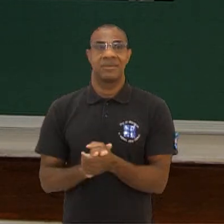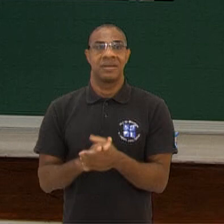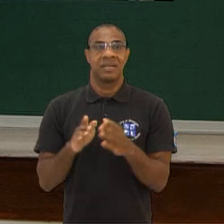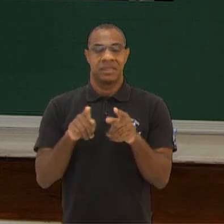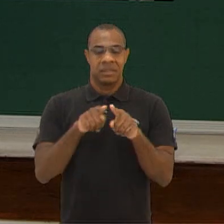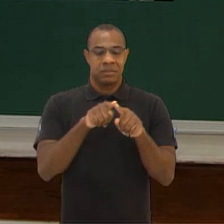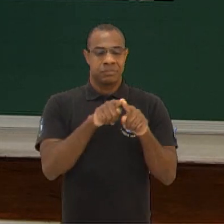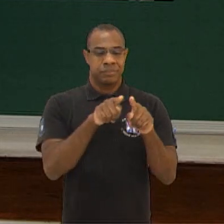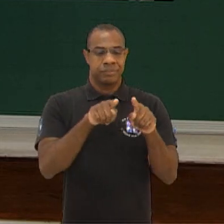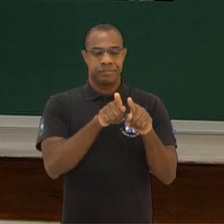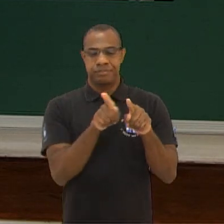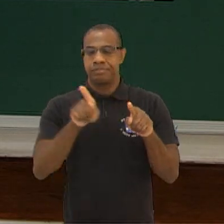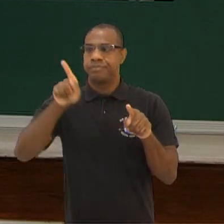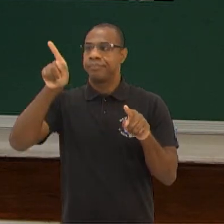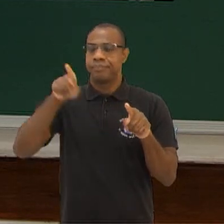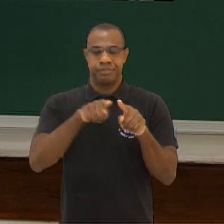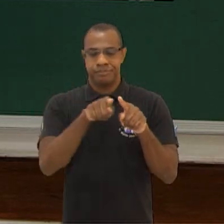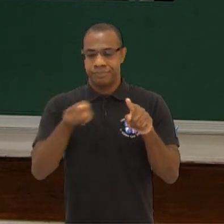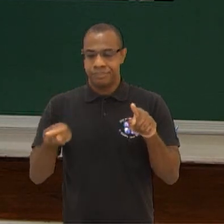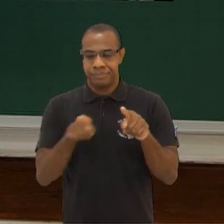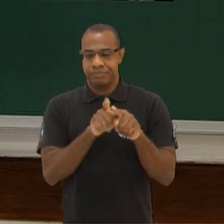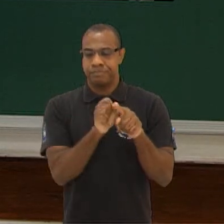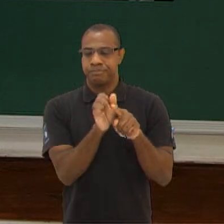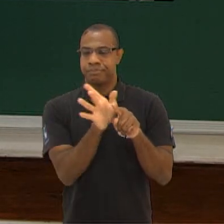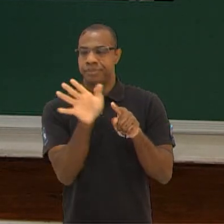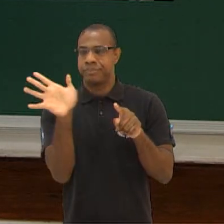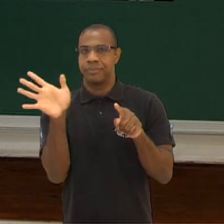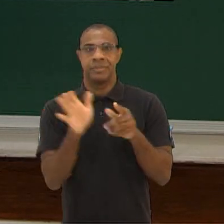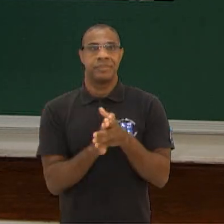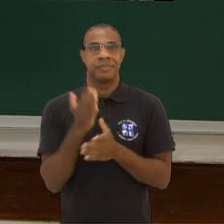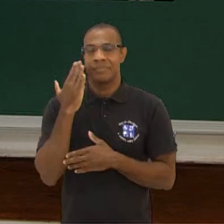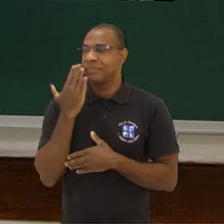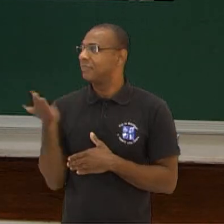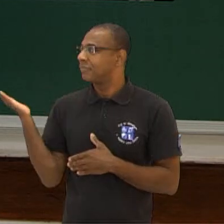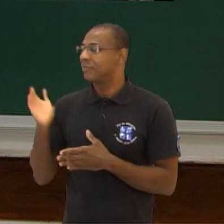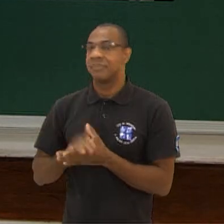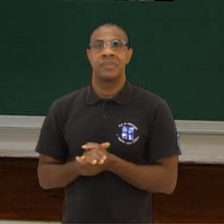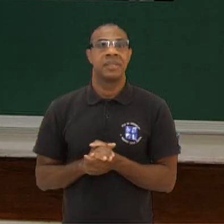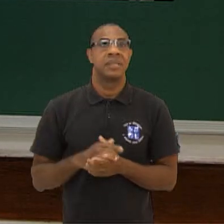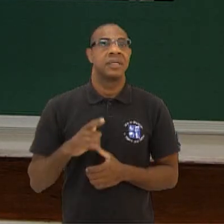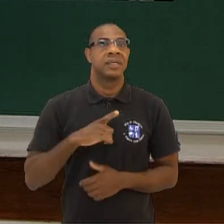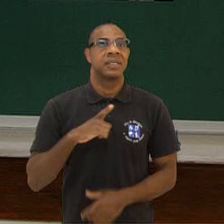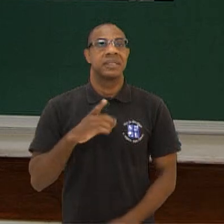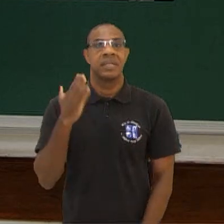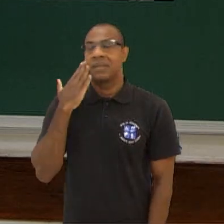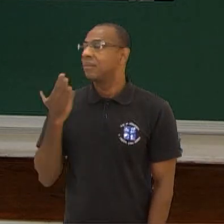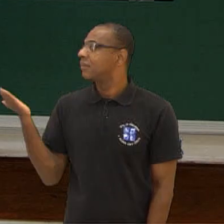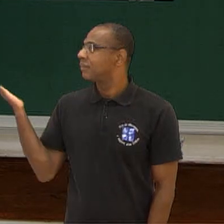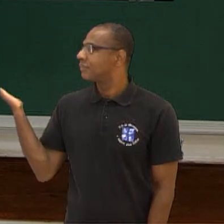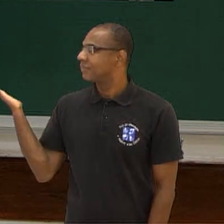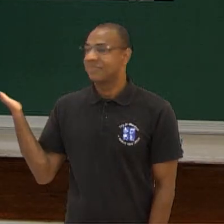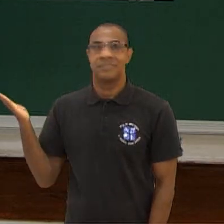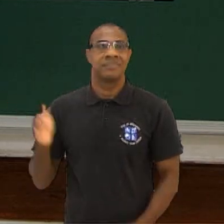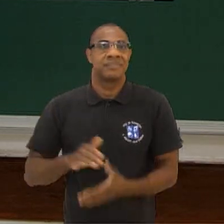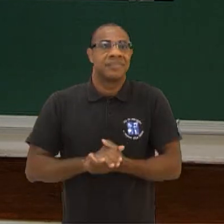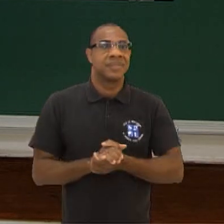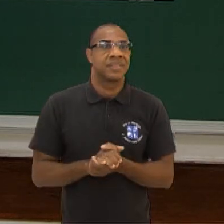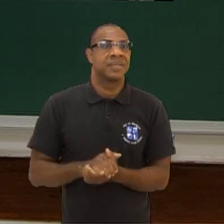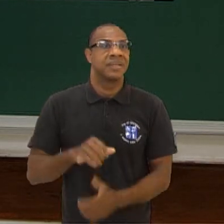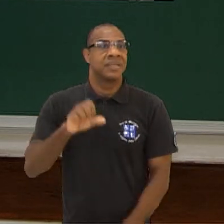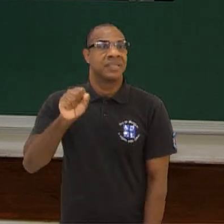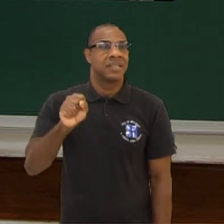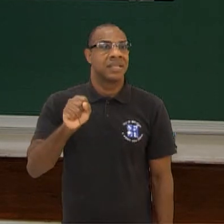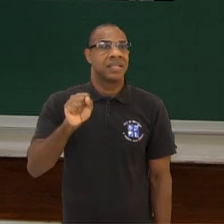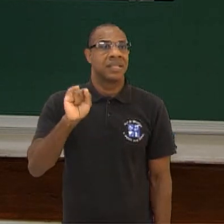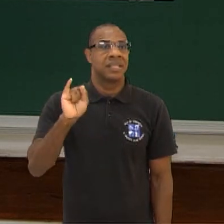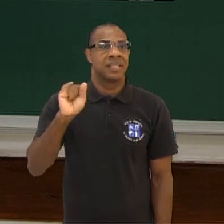das bobinas, tá? E também temos o luz síncrotron, que é um laboratório enorme